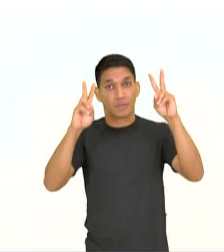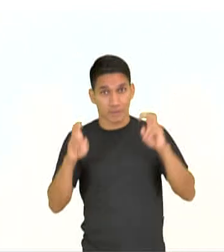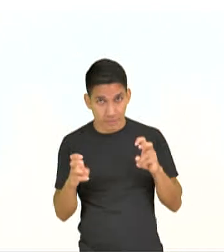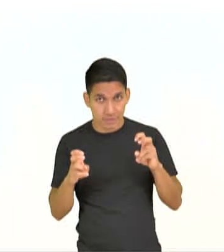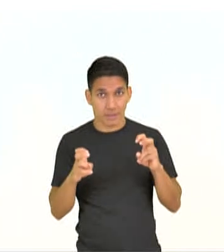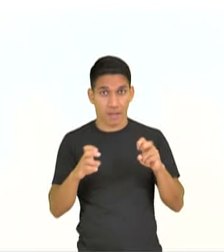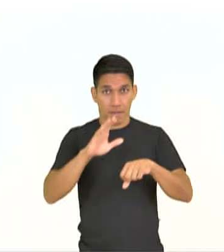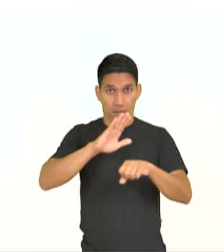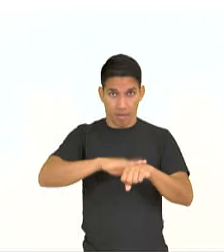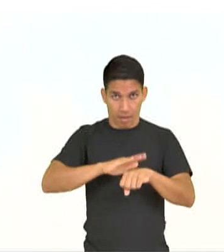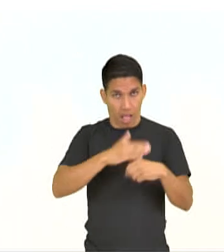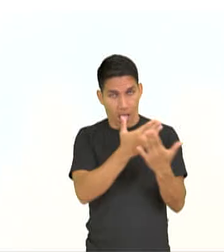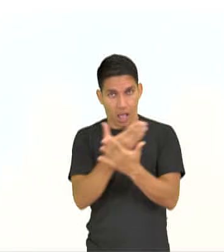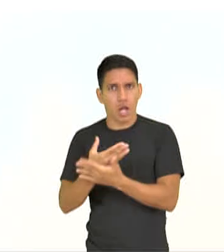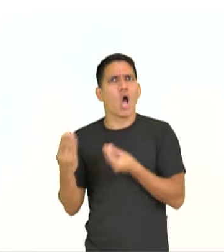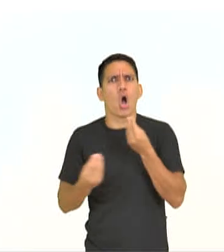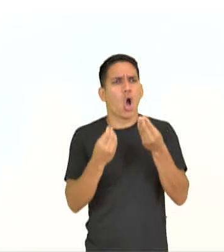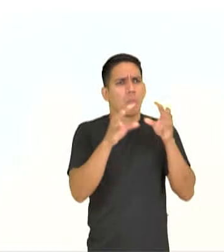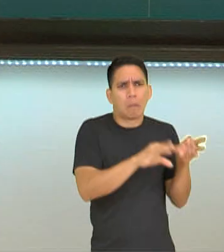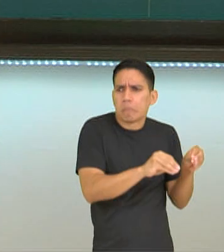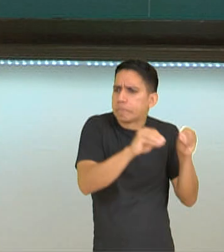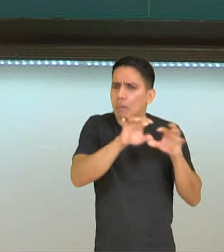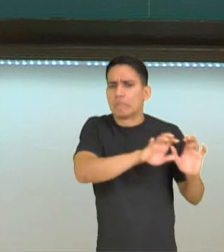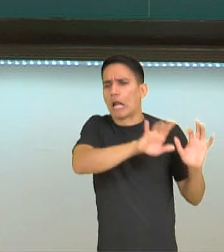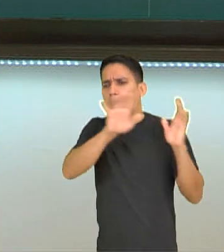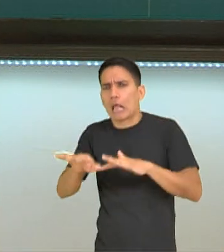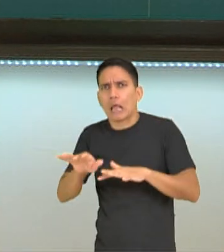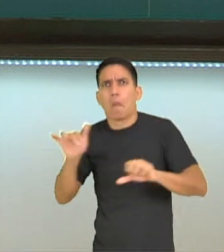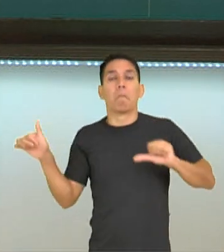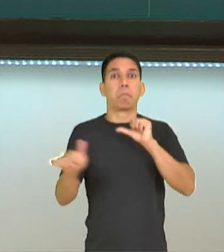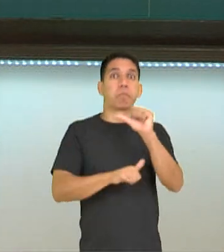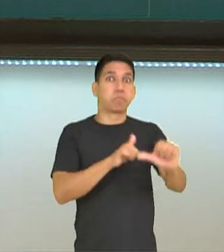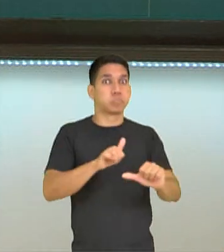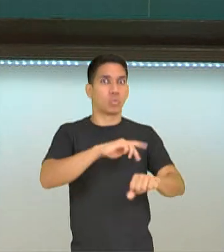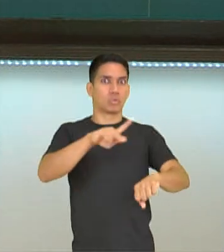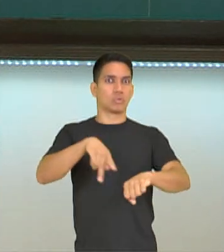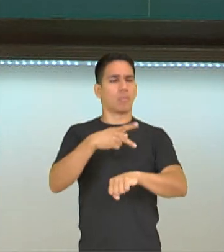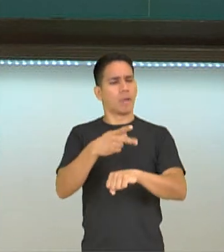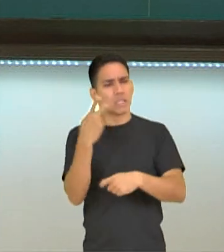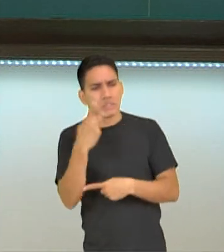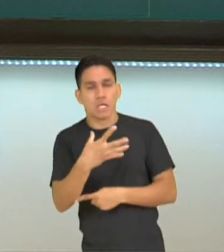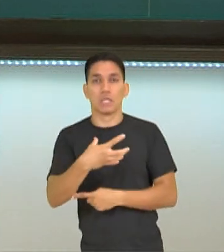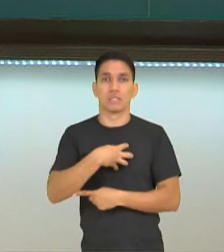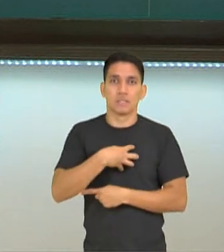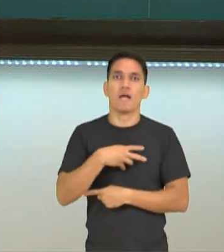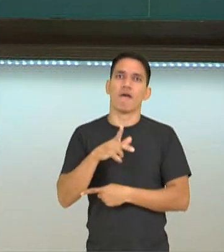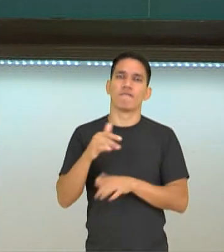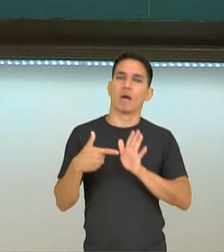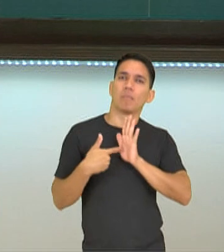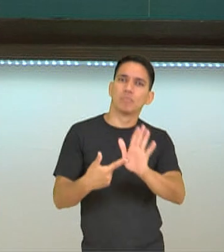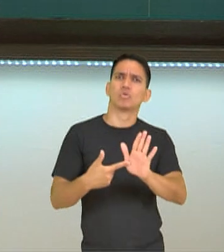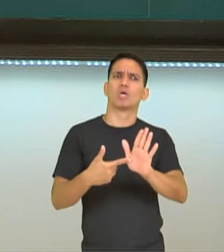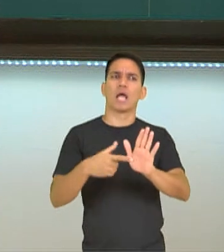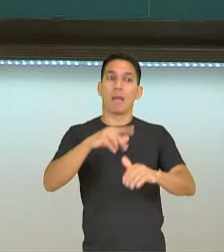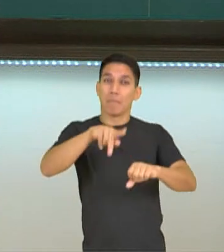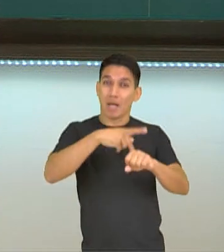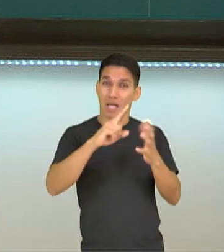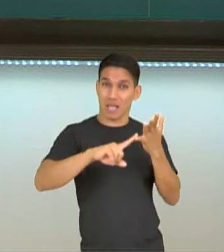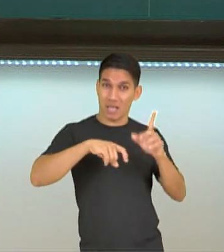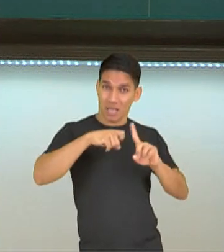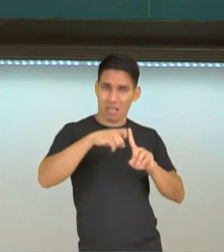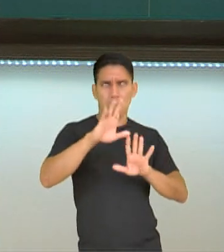de populações alteram a dinâmica de um país, e isso vai ocorrer na Inglaterra ali a partir do século